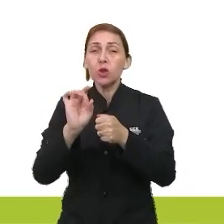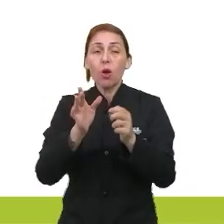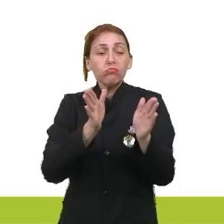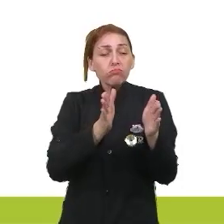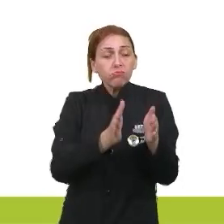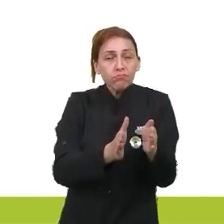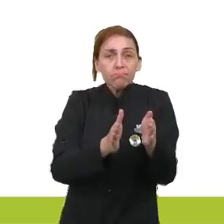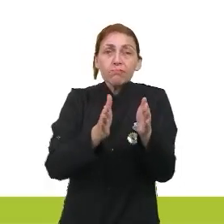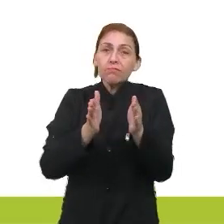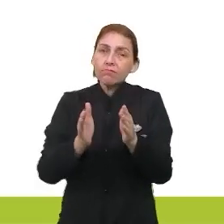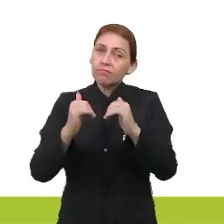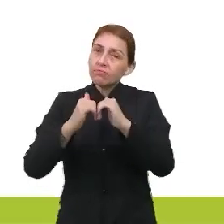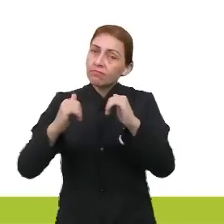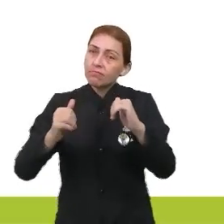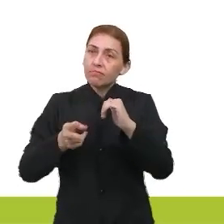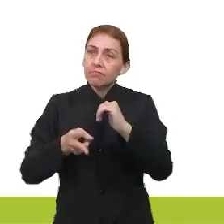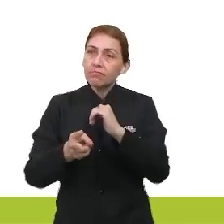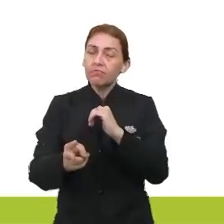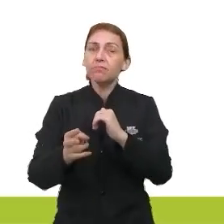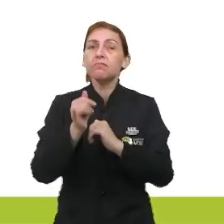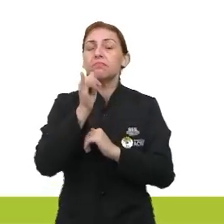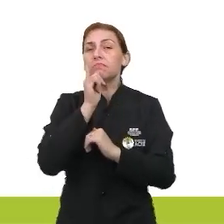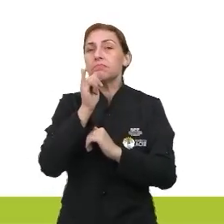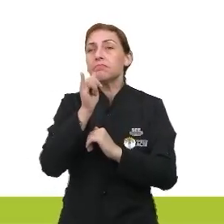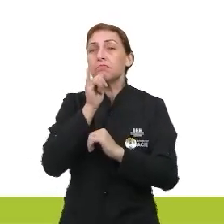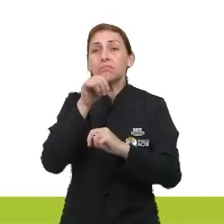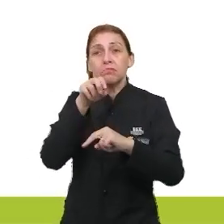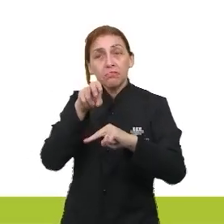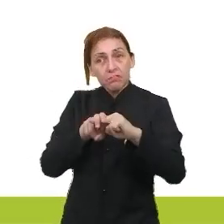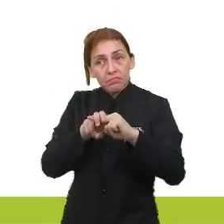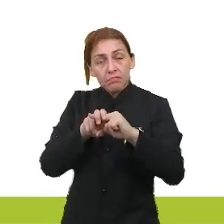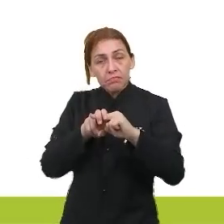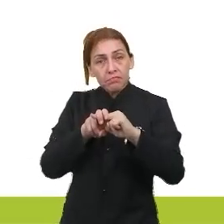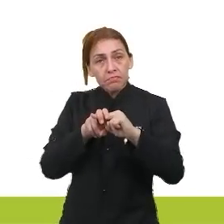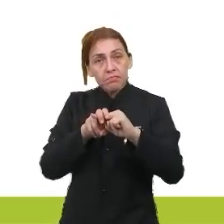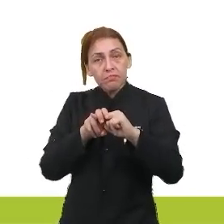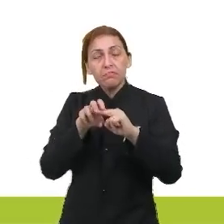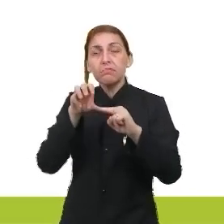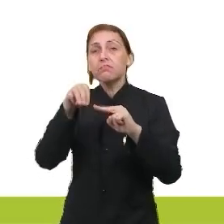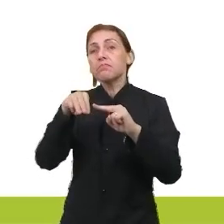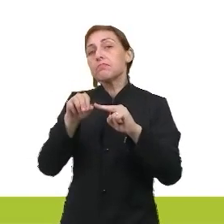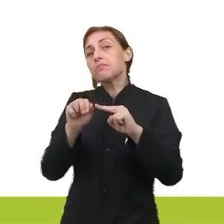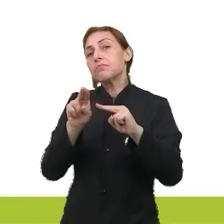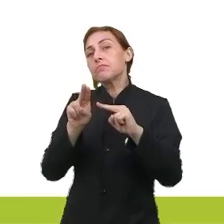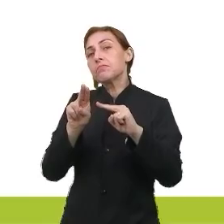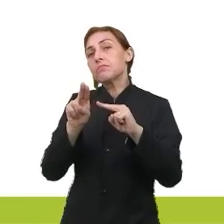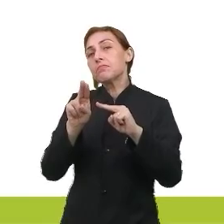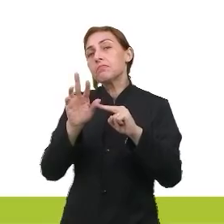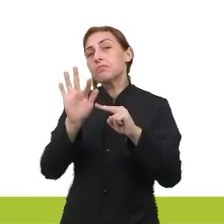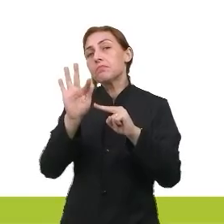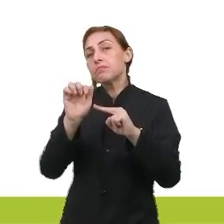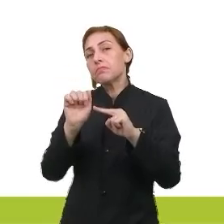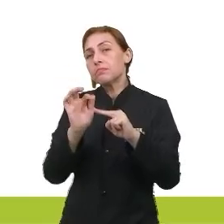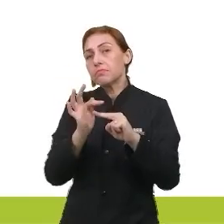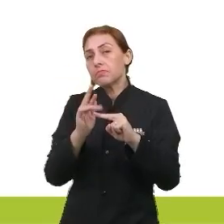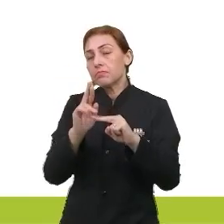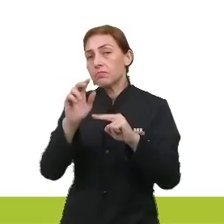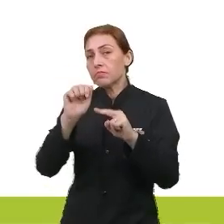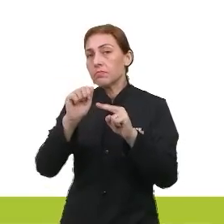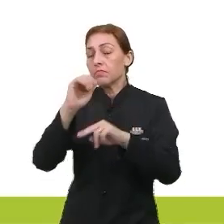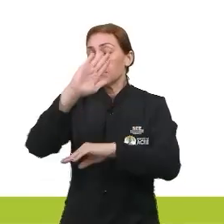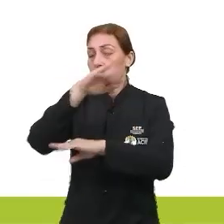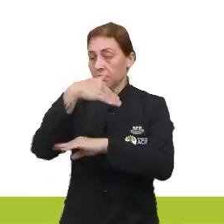da produção. Vamos continuar com o exemplo da cadeira? Na manufatura, por exemplo, tem aquele que vai tirar